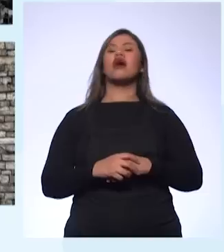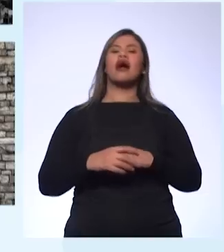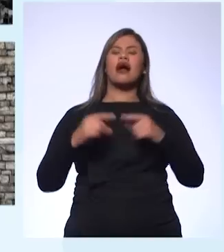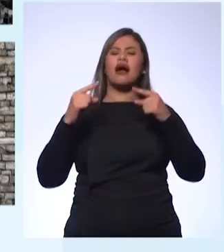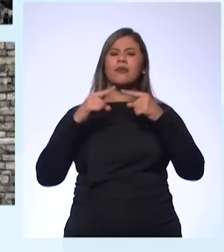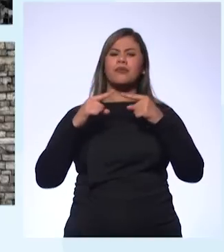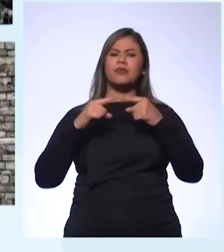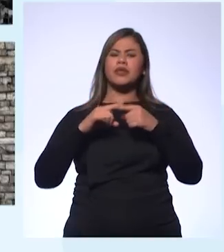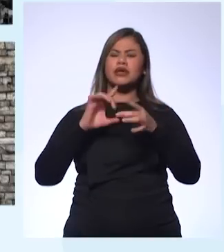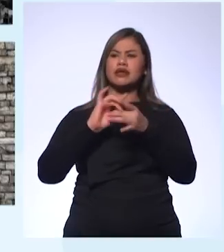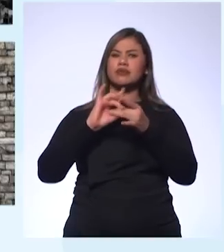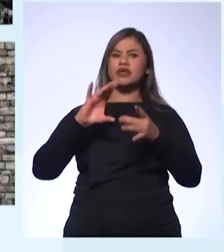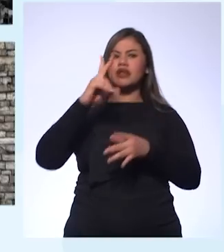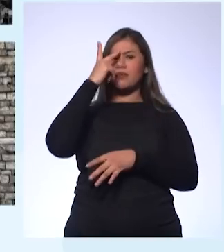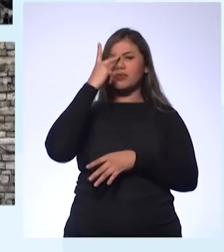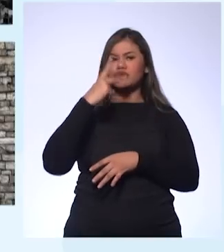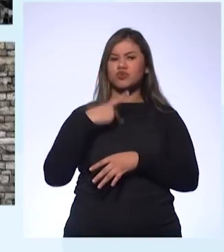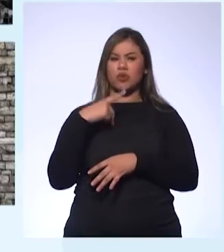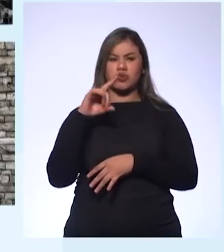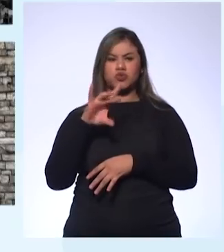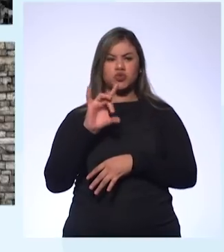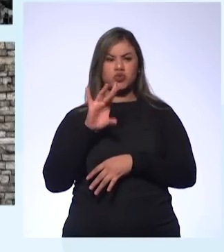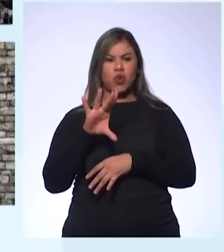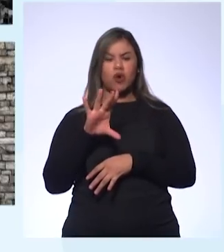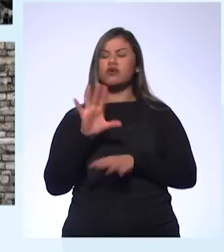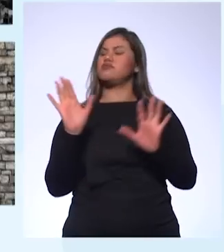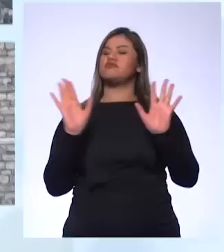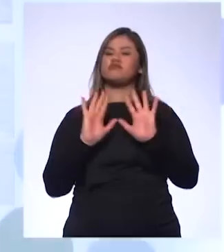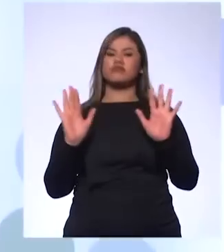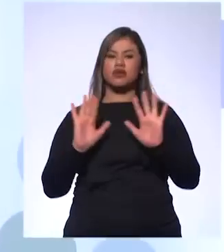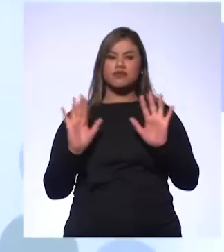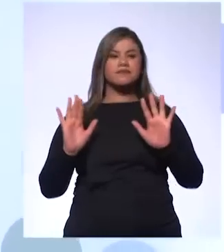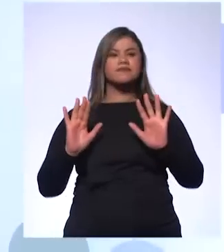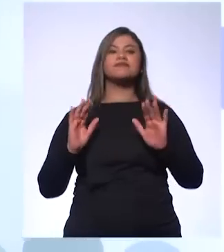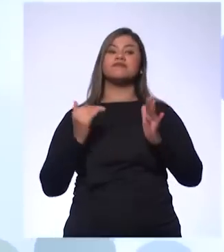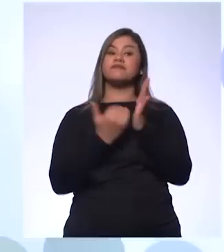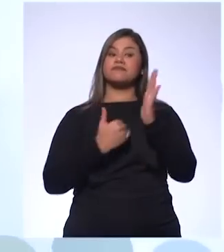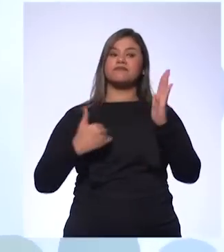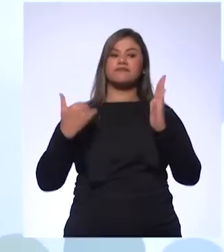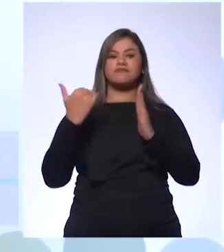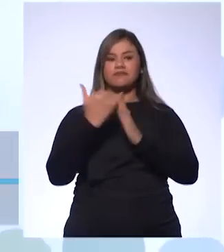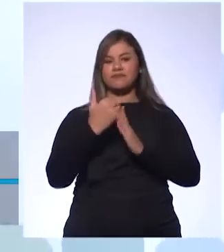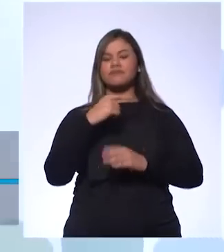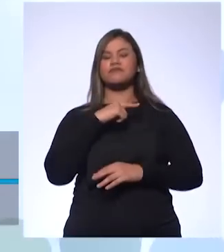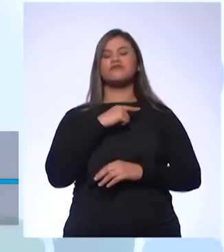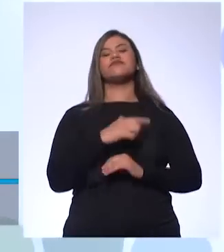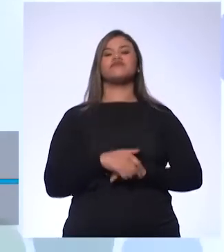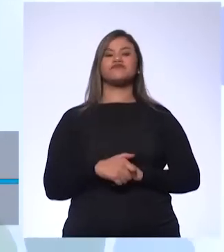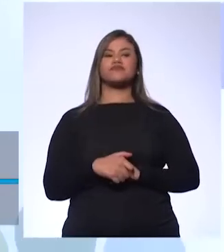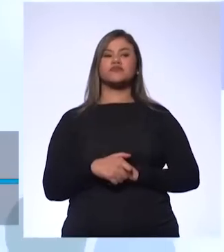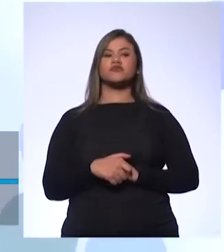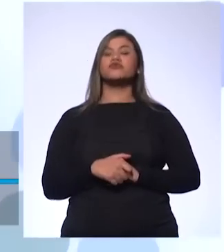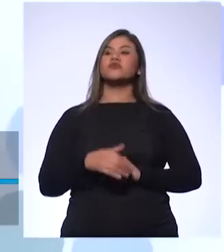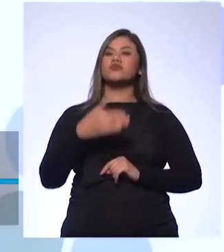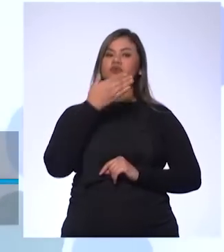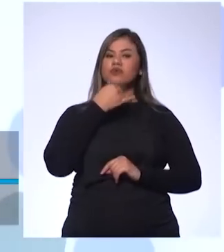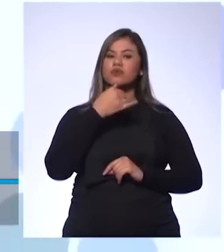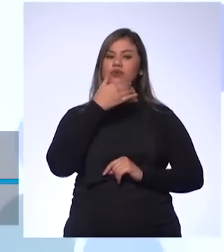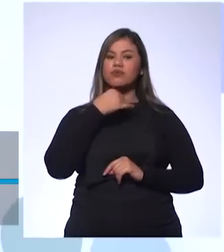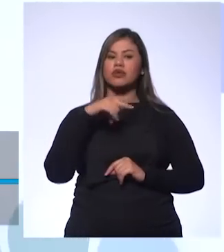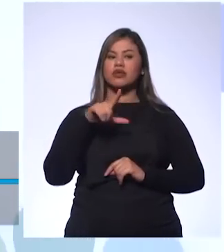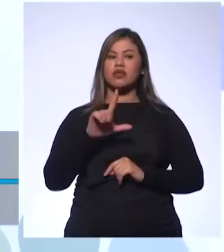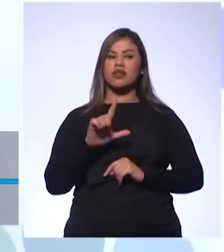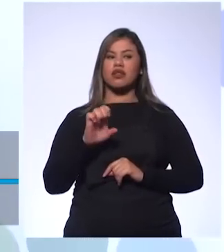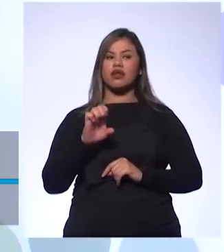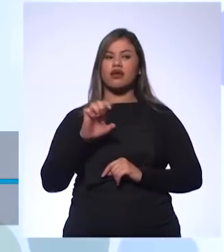liberdade individual para acessar os recursos urbanos. Uhum. Volta comigo. A discussão de Lefebvre é muito legal que quando ele põe o